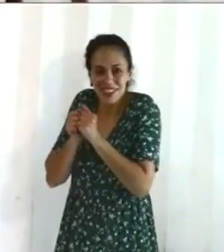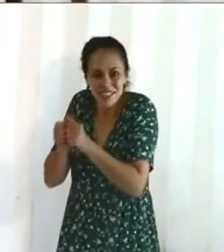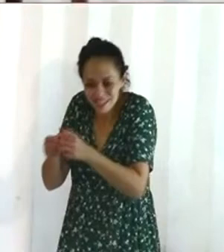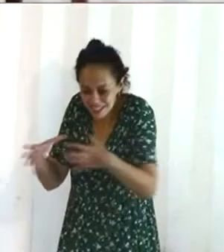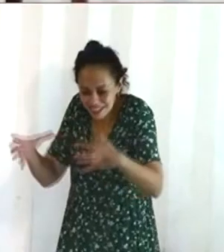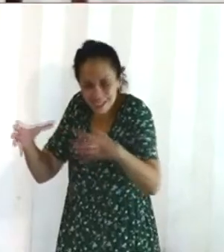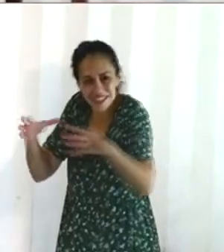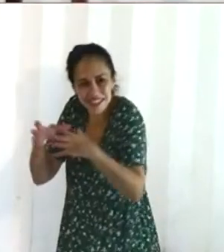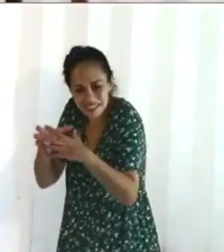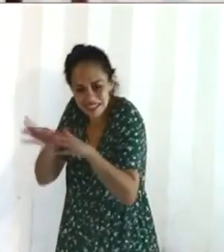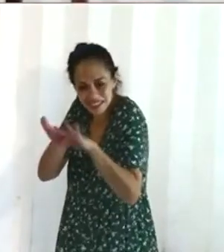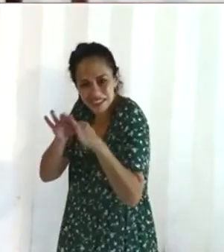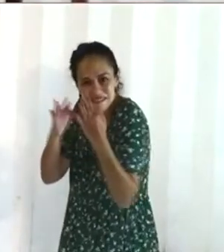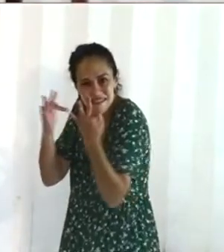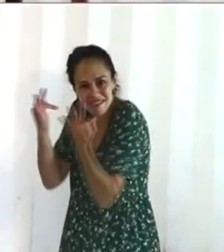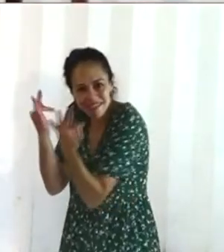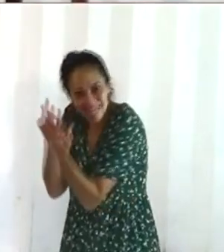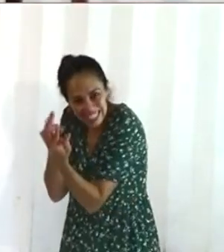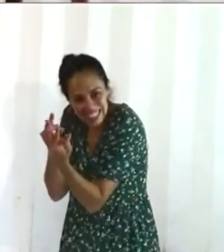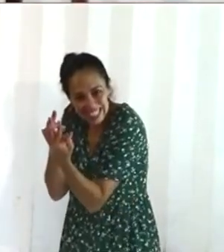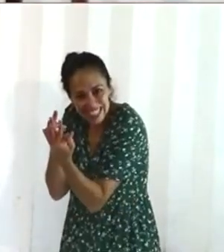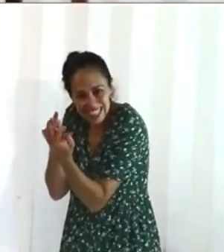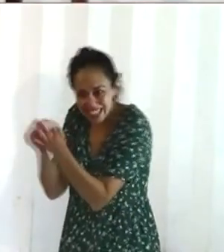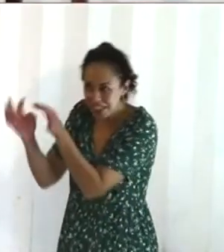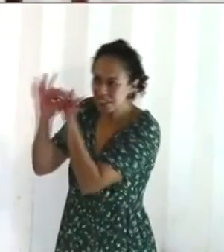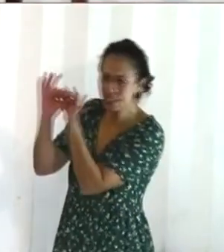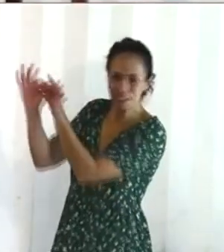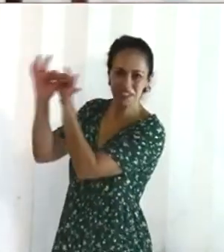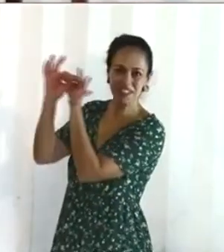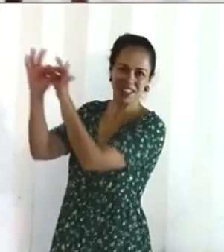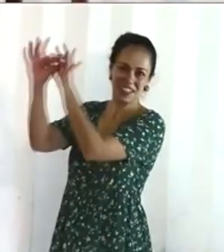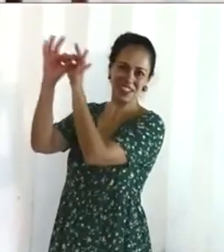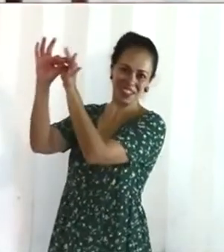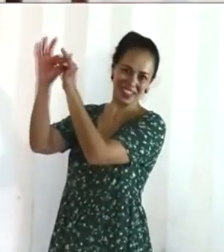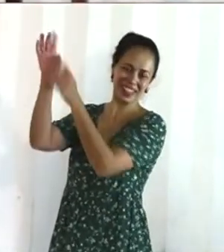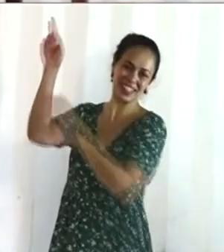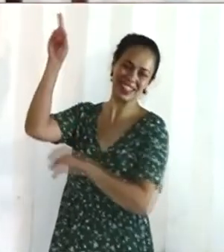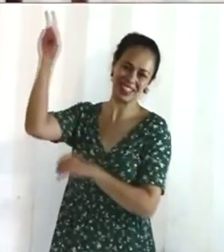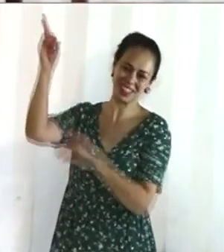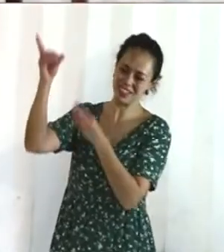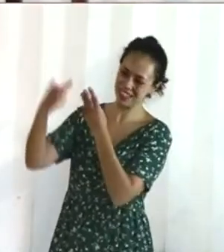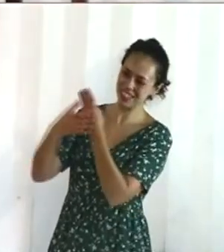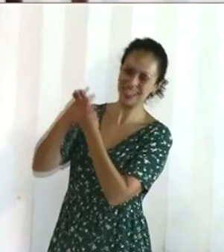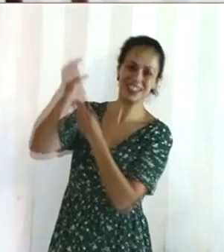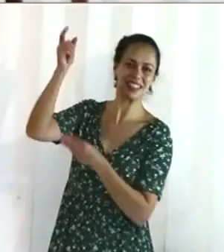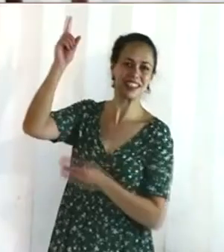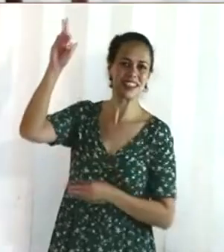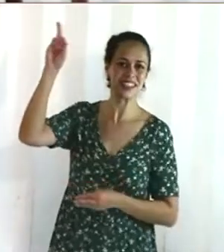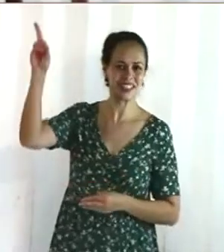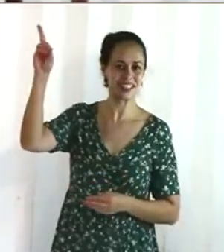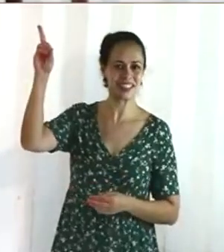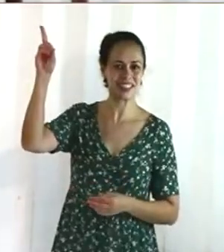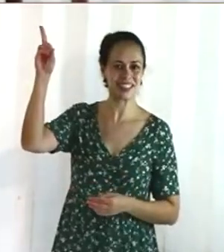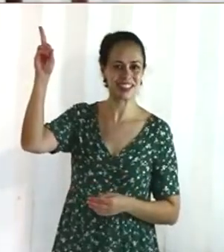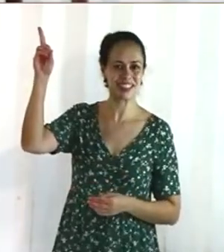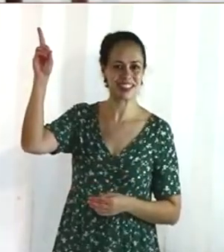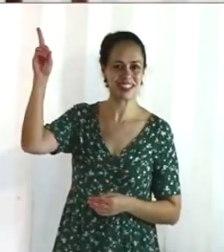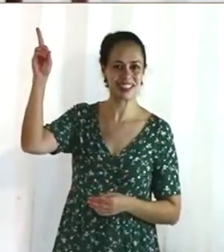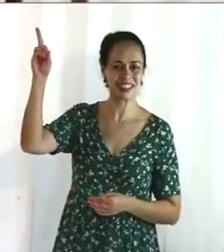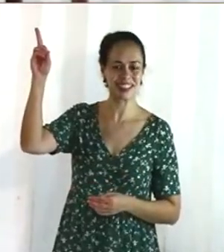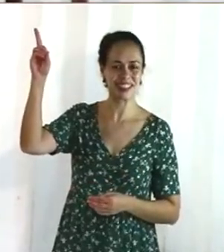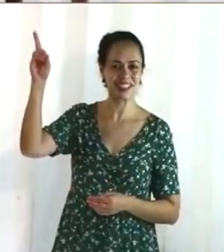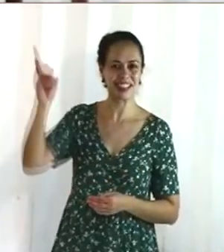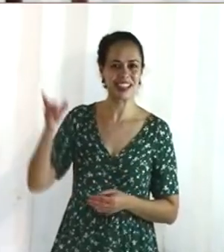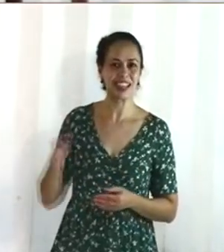forma invisível estão unidos com a Trindade Santíssima, com Cristo Jesus, todos esses que